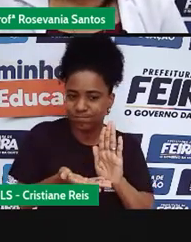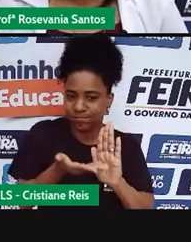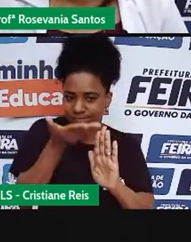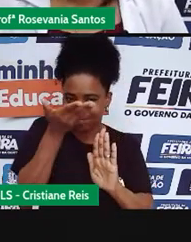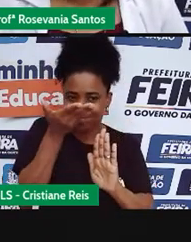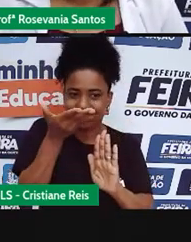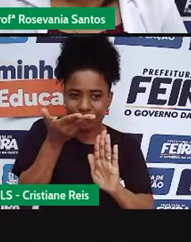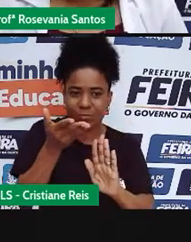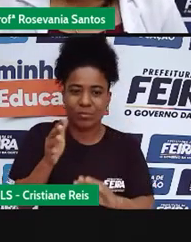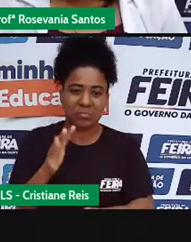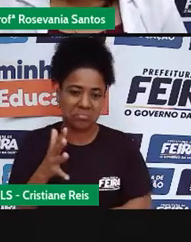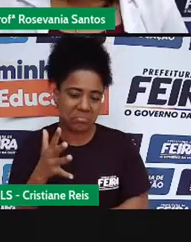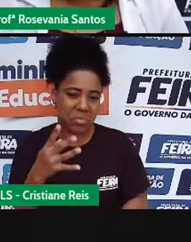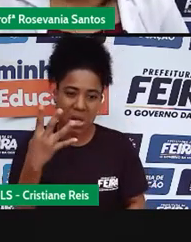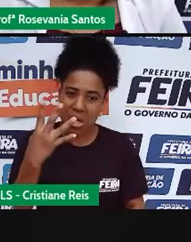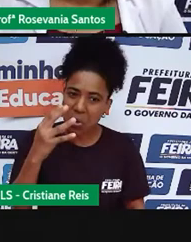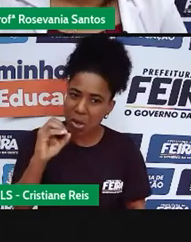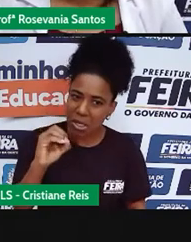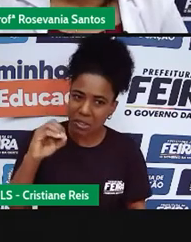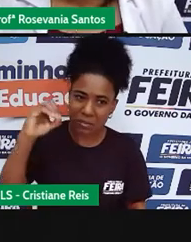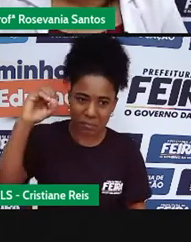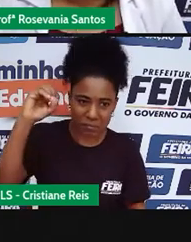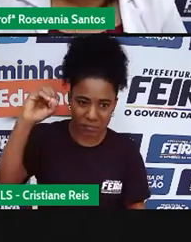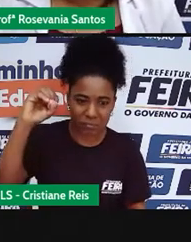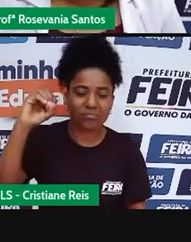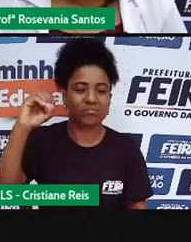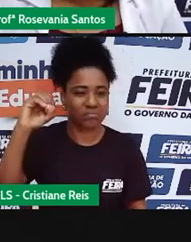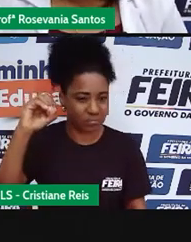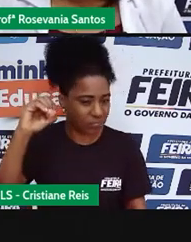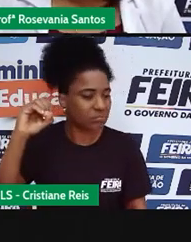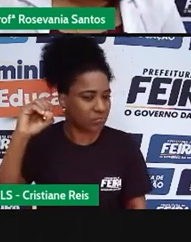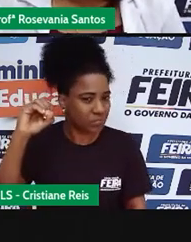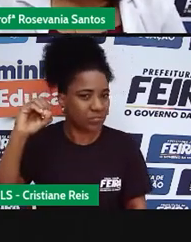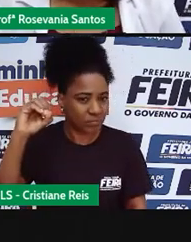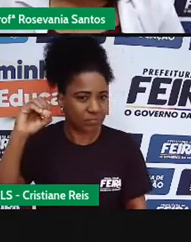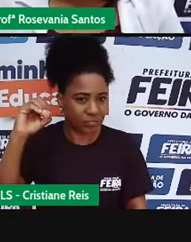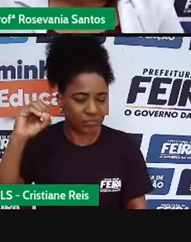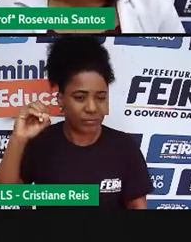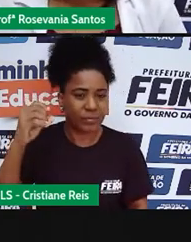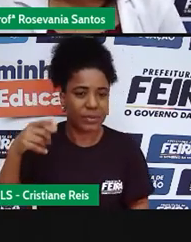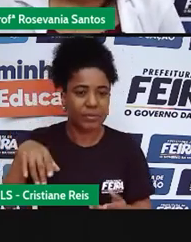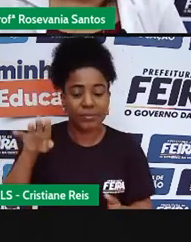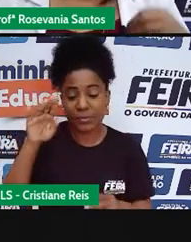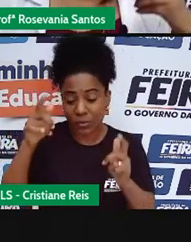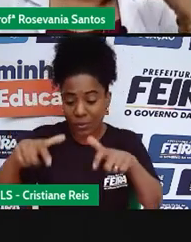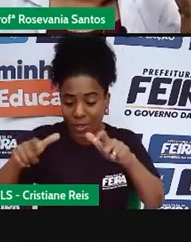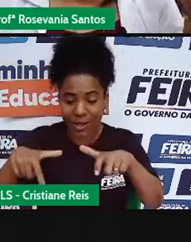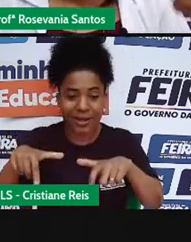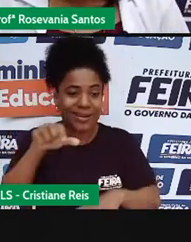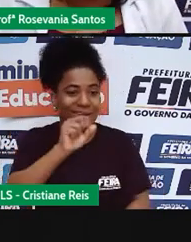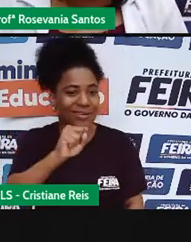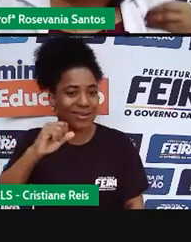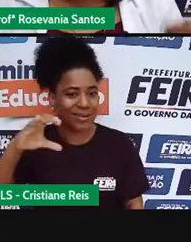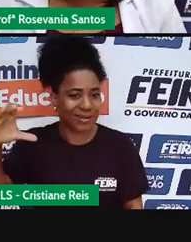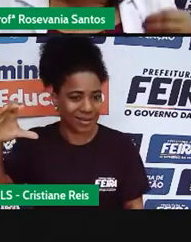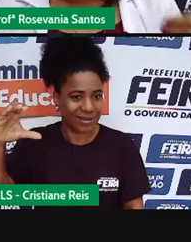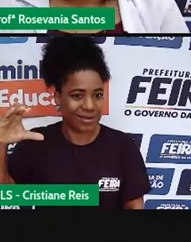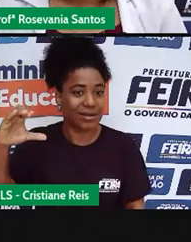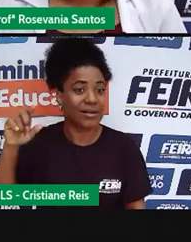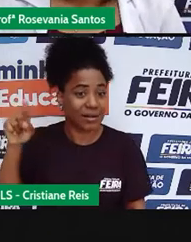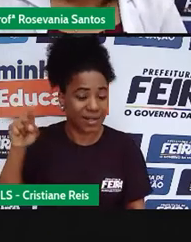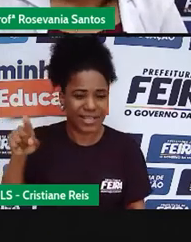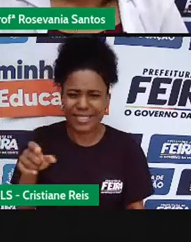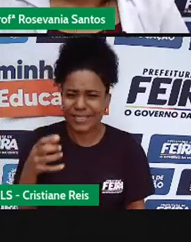né, aqui aos 40 graus, né, aqui, né, principalmente na região do Raso da Catarina, que é